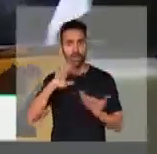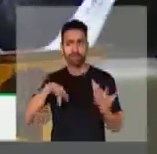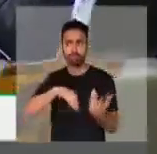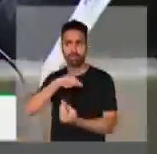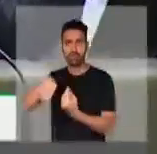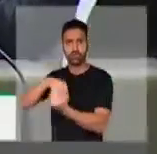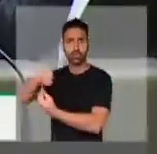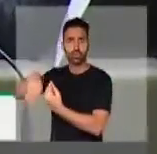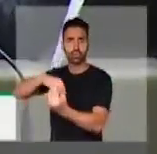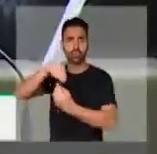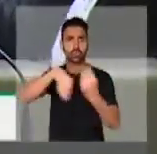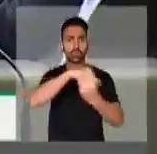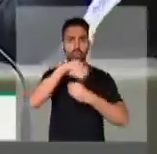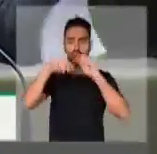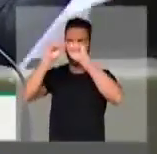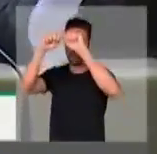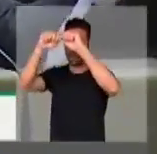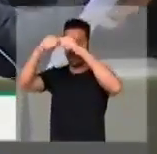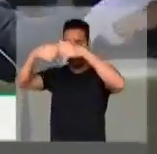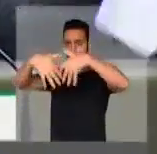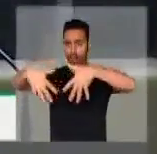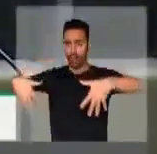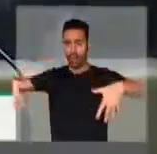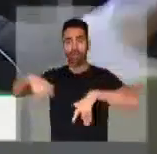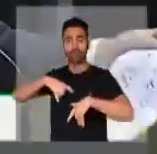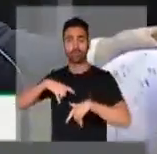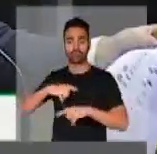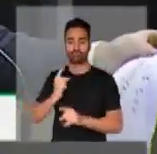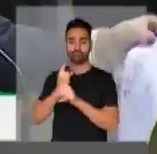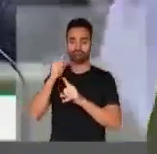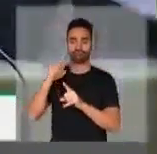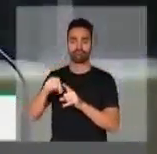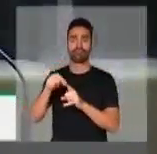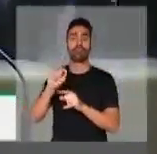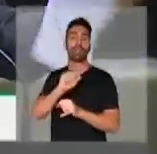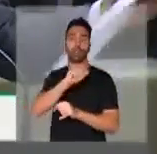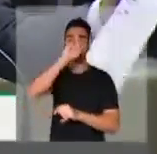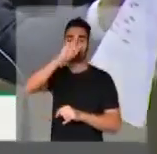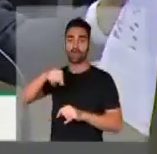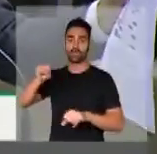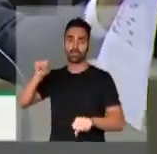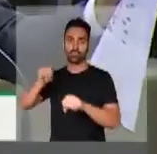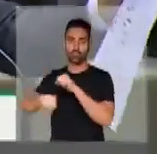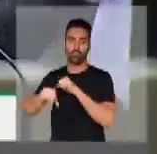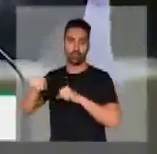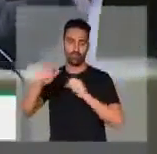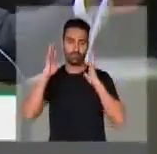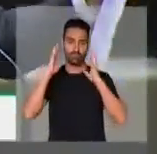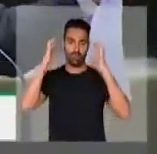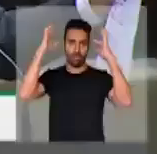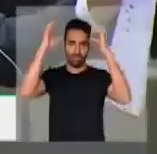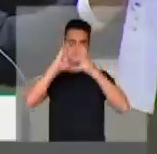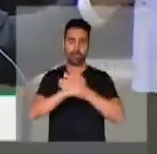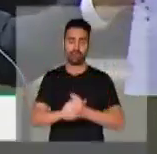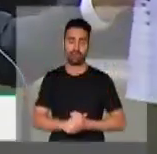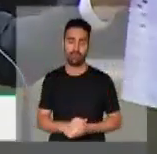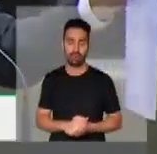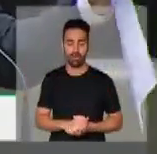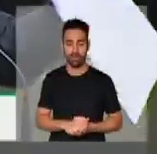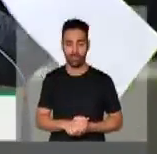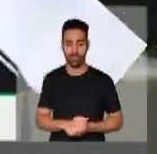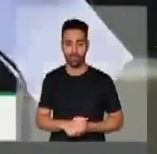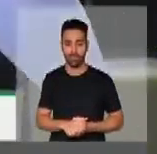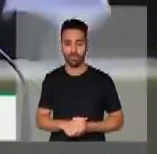envolvidos organicamente na gestão, na administração do mandato. E as